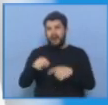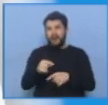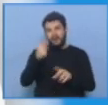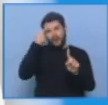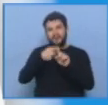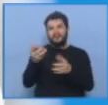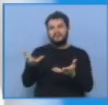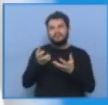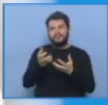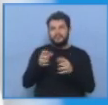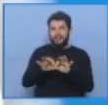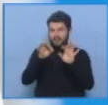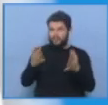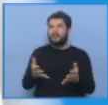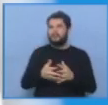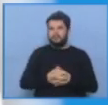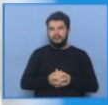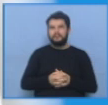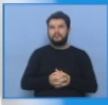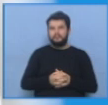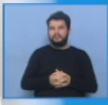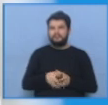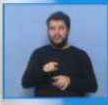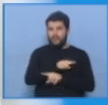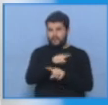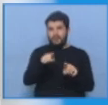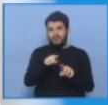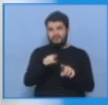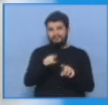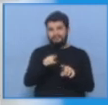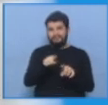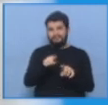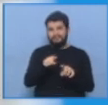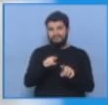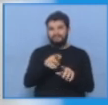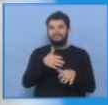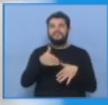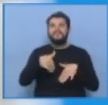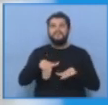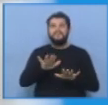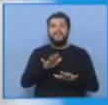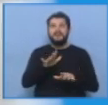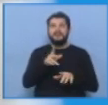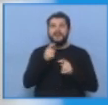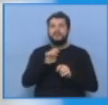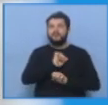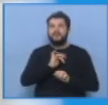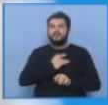fim de receberem outro tanto. Vós, porém, amai os vossos